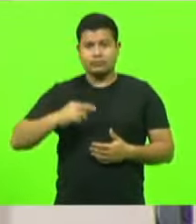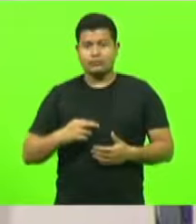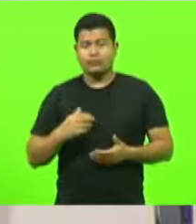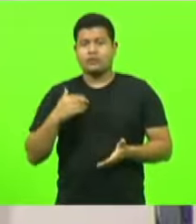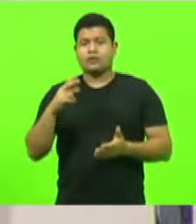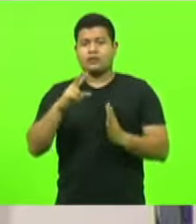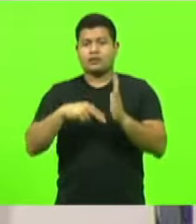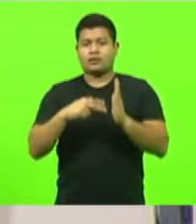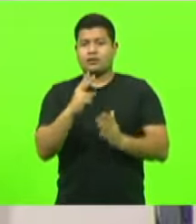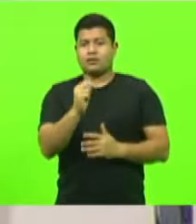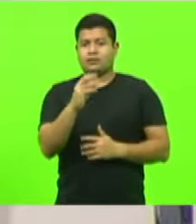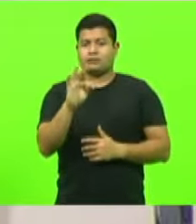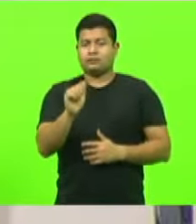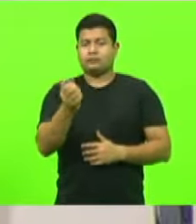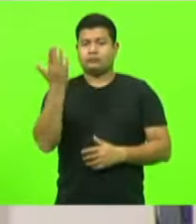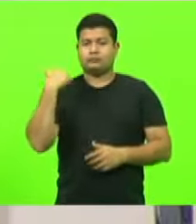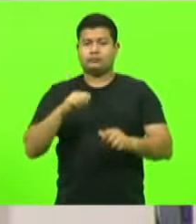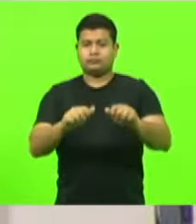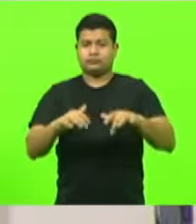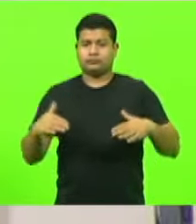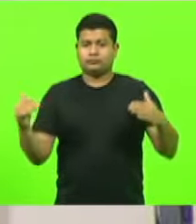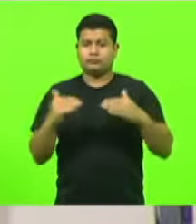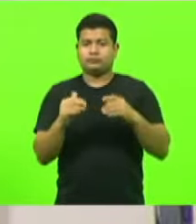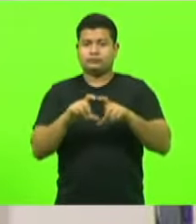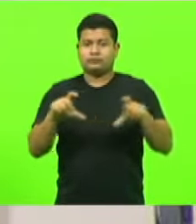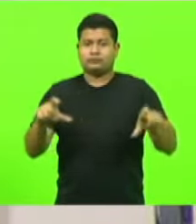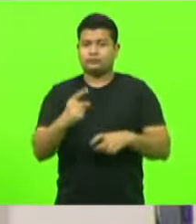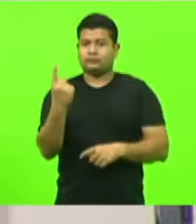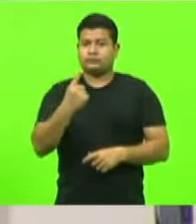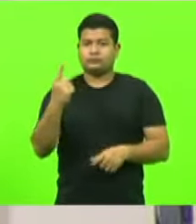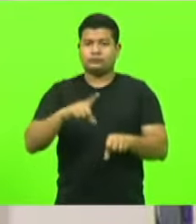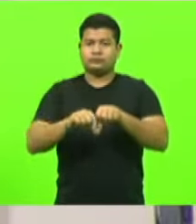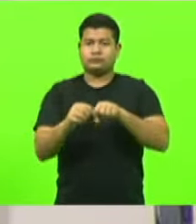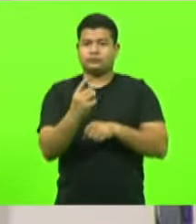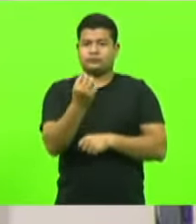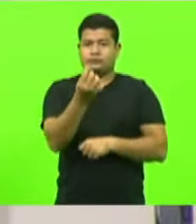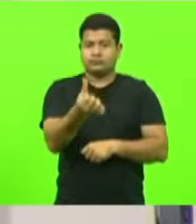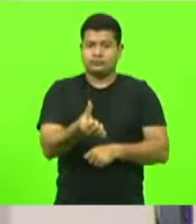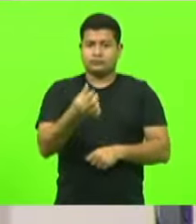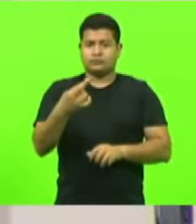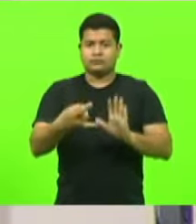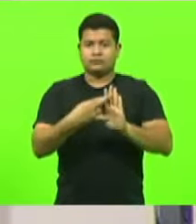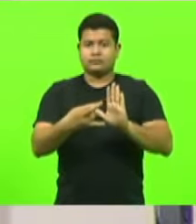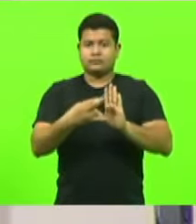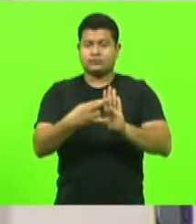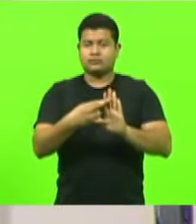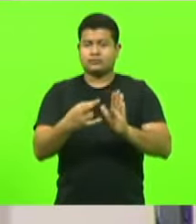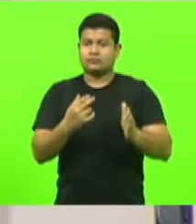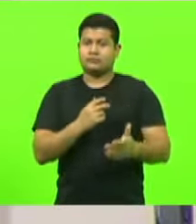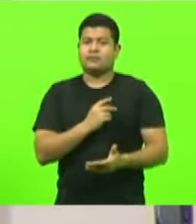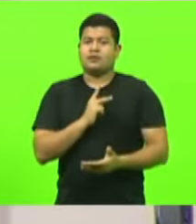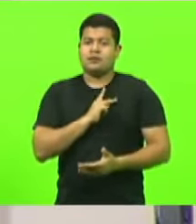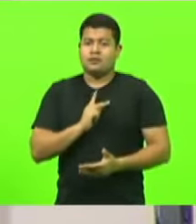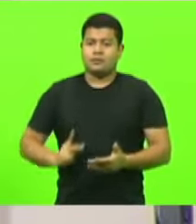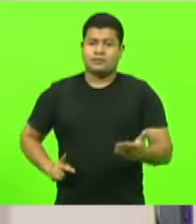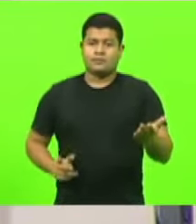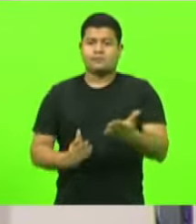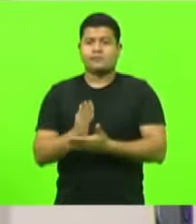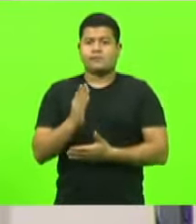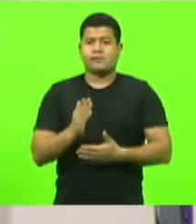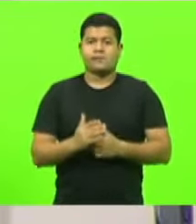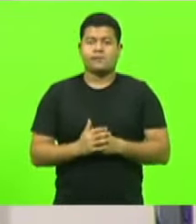proceder à leitura das atas das sessões anteriores que, em consonância com o parágrafo 1º do artigo 106 do regimento interno, o senhor presidente